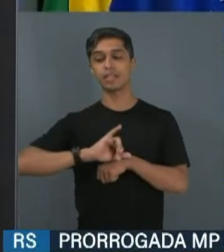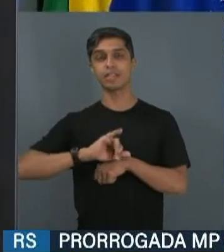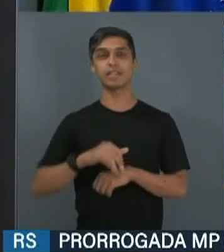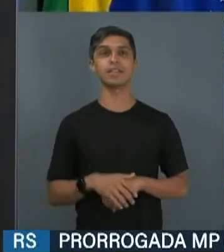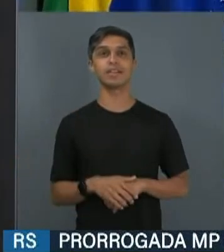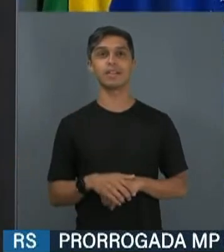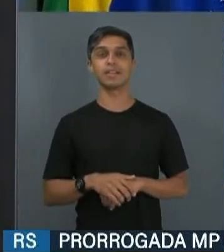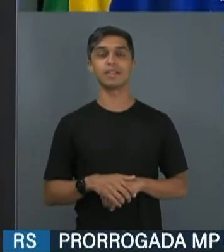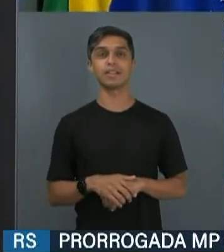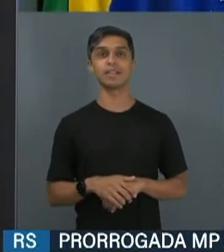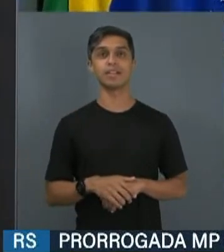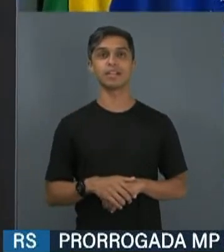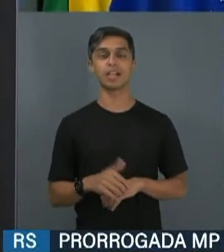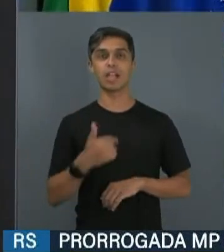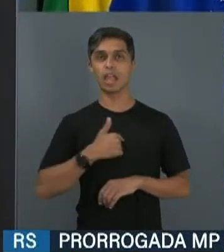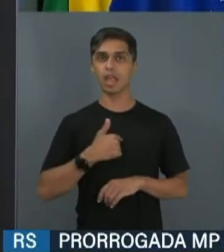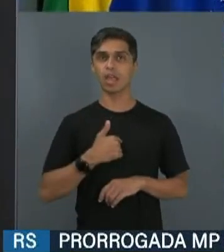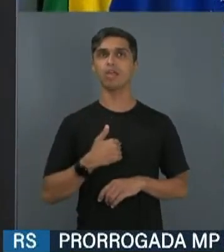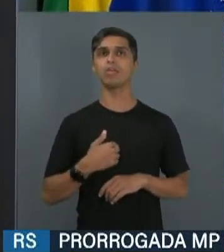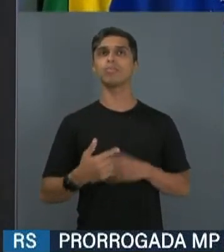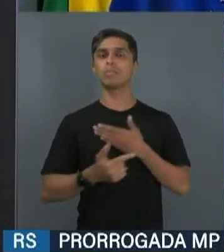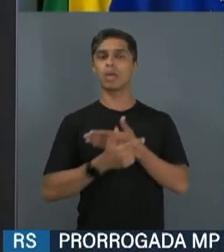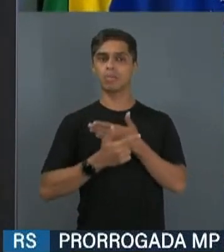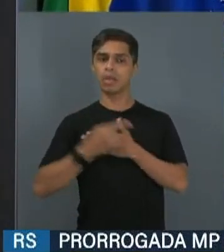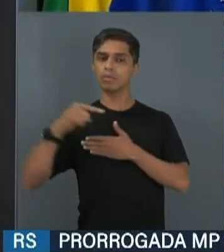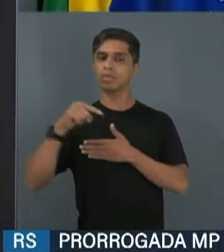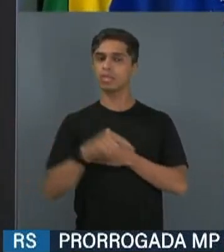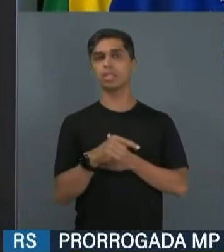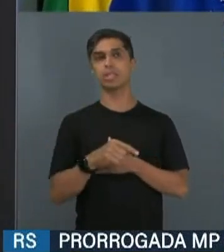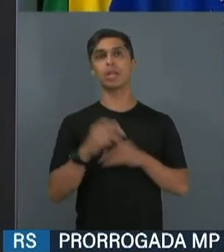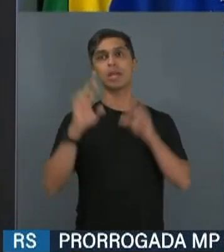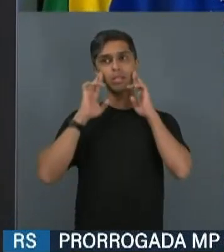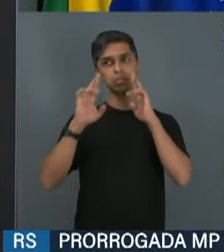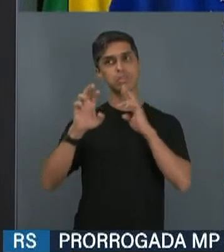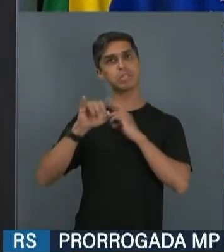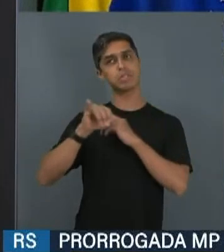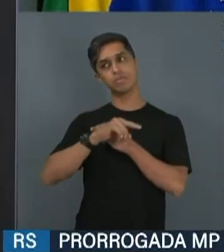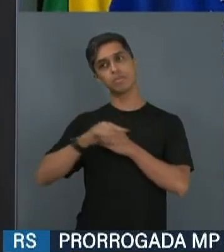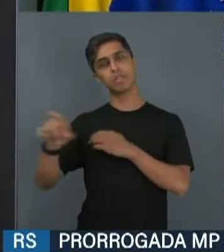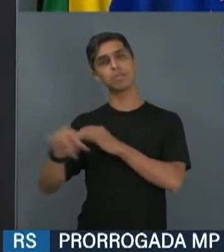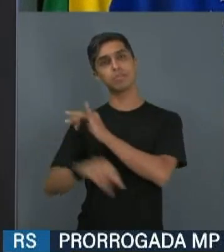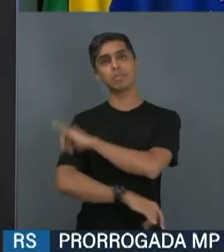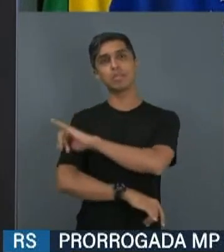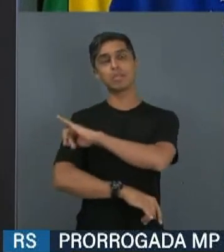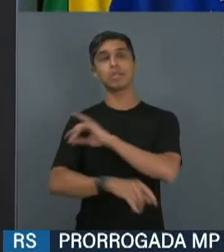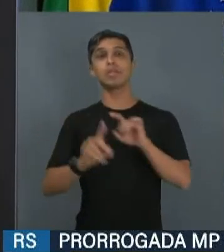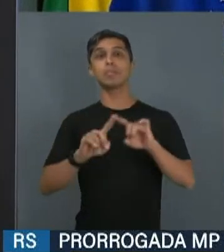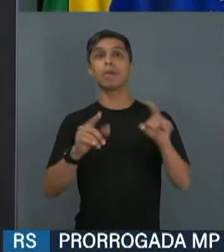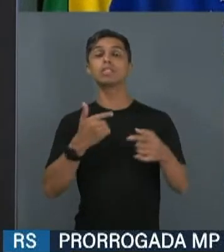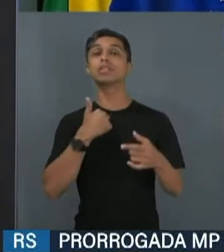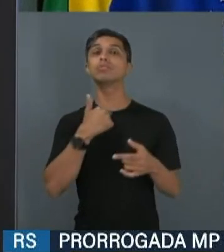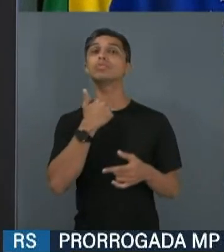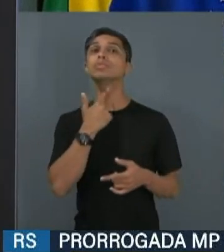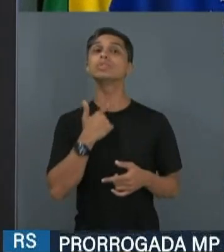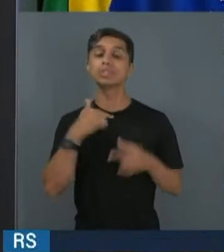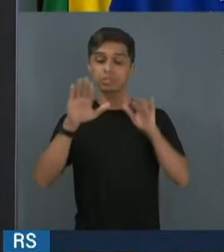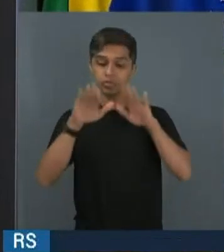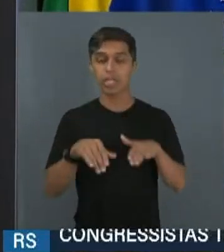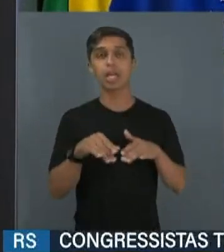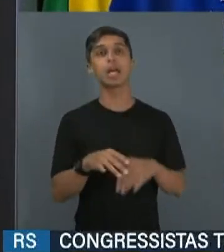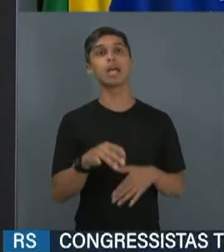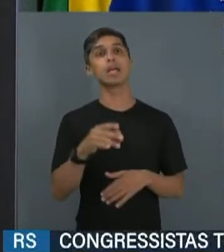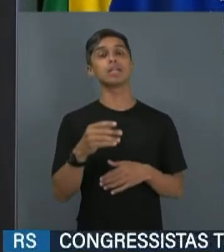E é meu dever estar em Fortaleza. Respeito quem foi para o Rio de Janeiro. Mas eu fiz questão de ficar em Fortaleza, porque eu